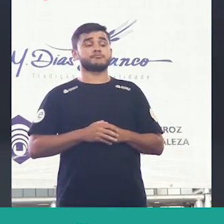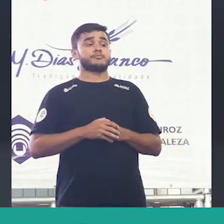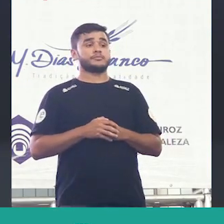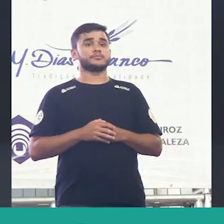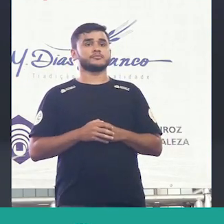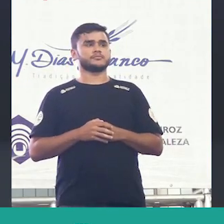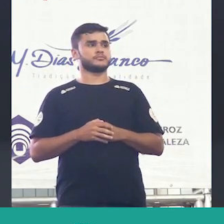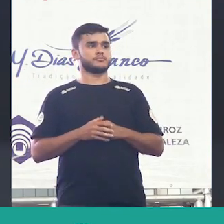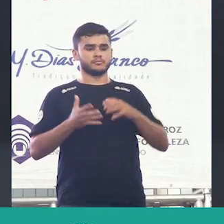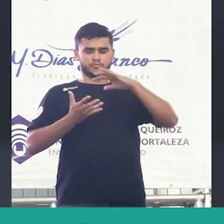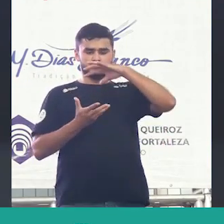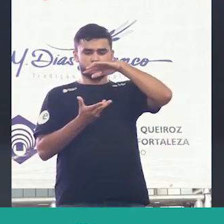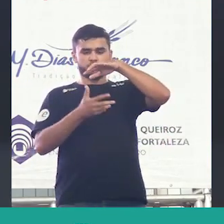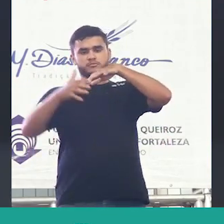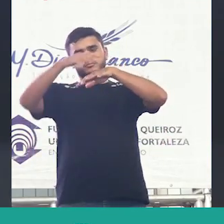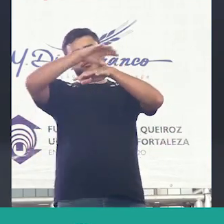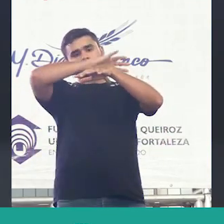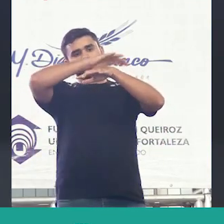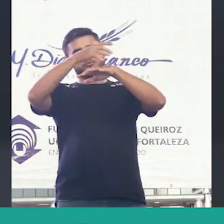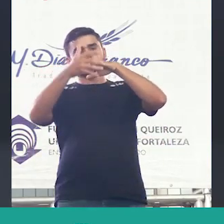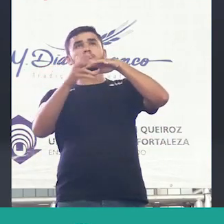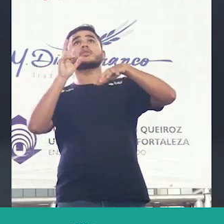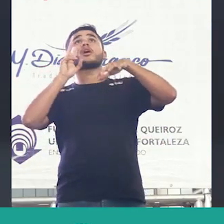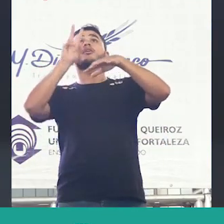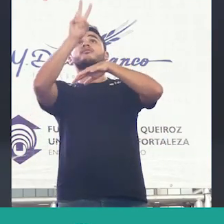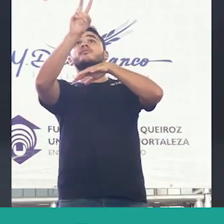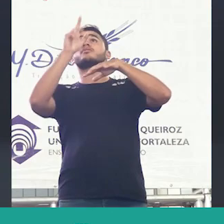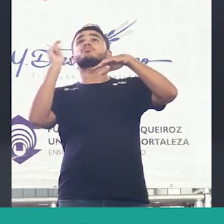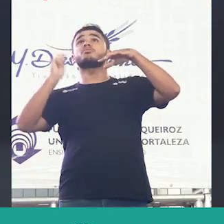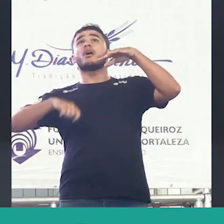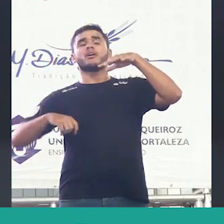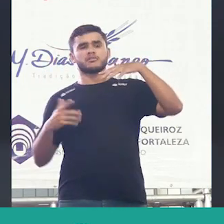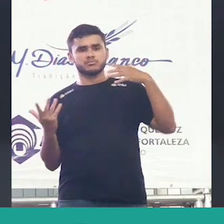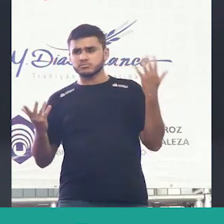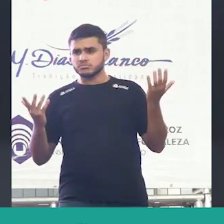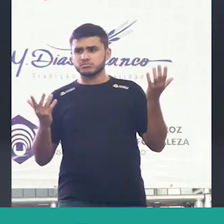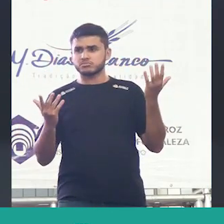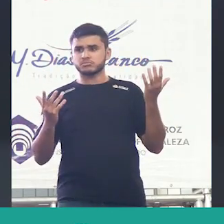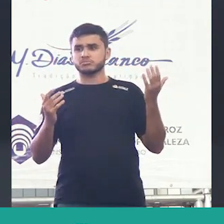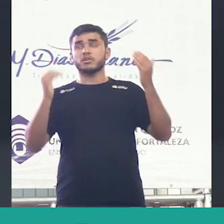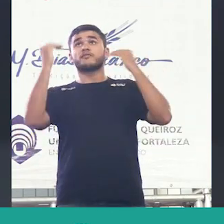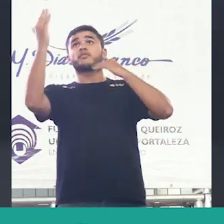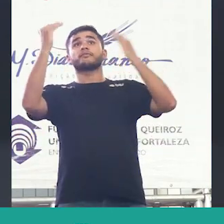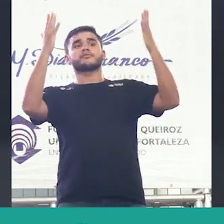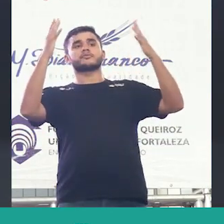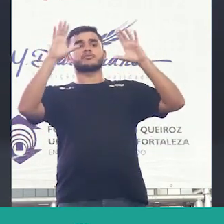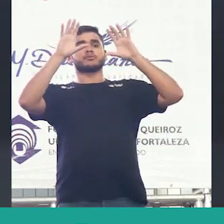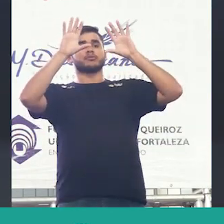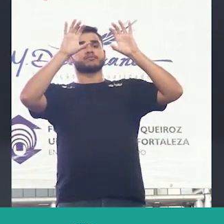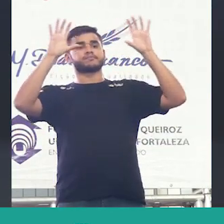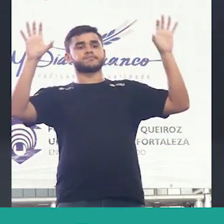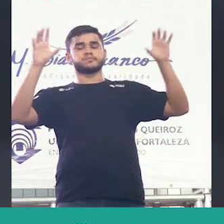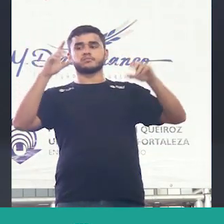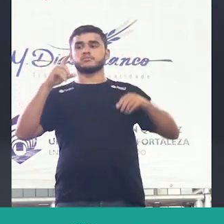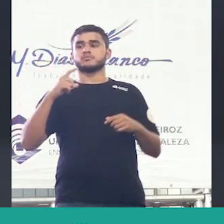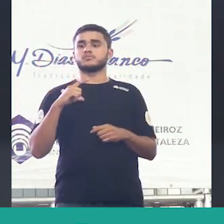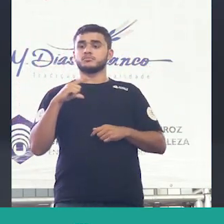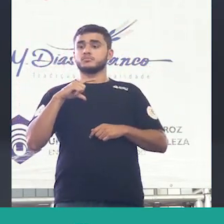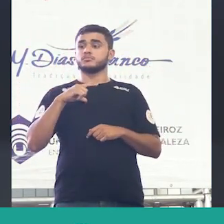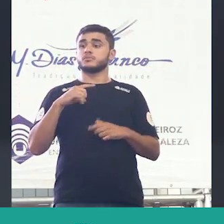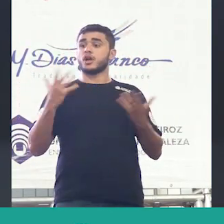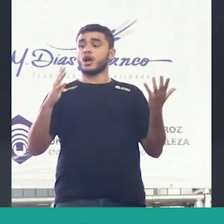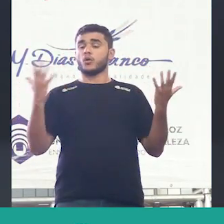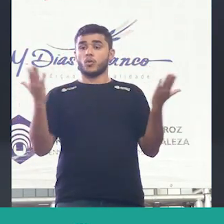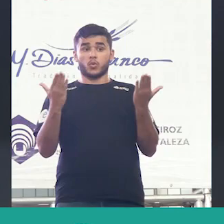Atmosfera. Você não vê a atmosfera. Você vê o que está atrás dessa atmosfera. Por exemplo, entre eu e